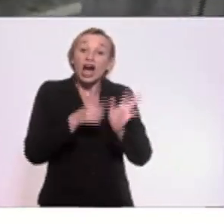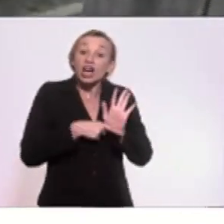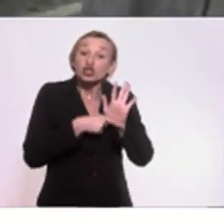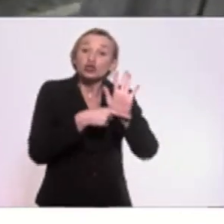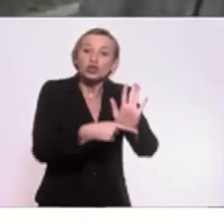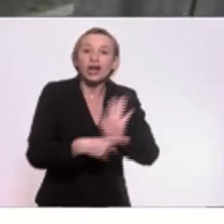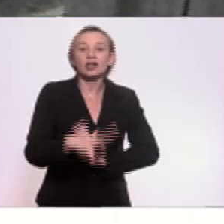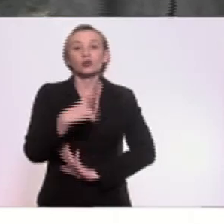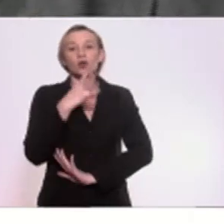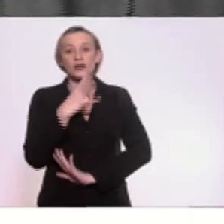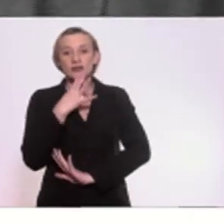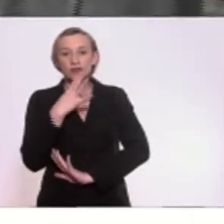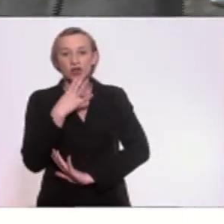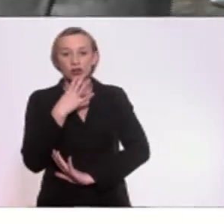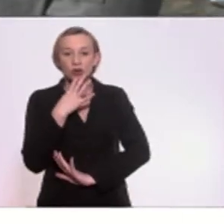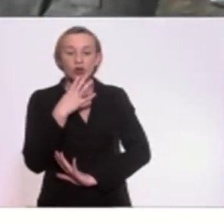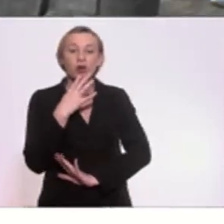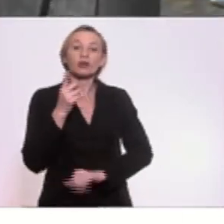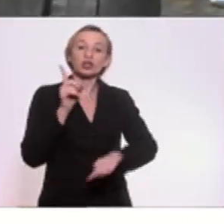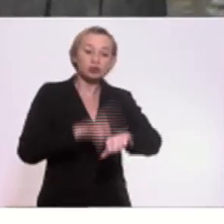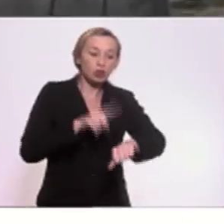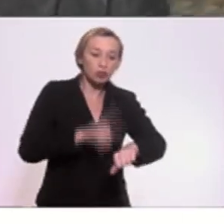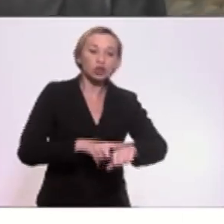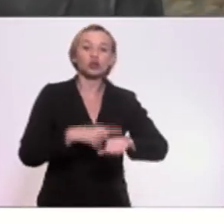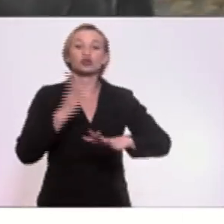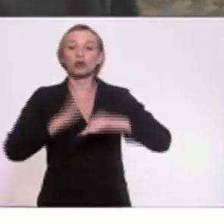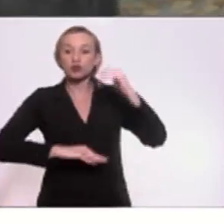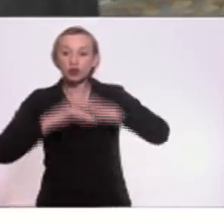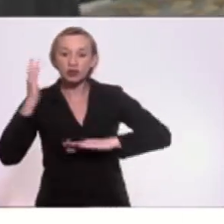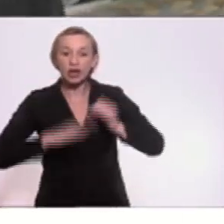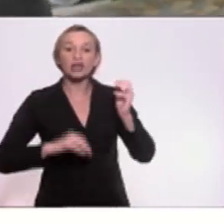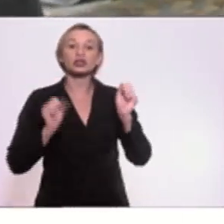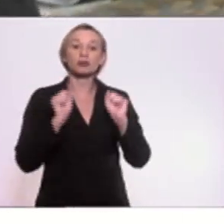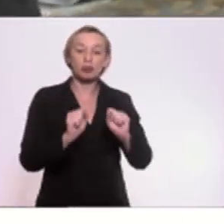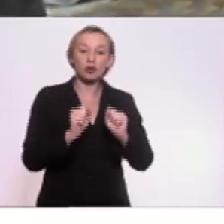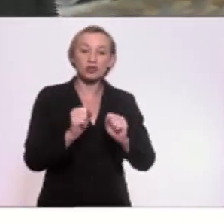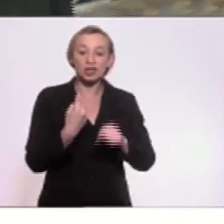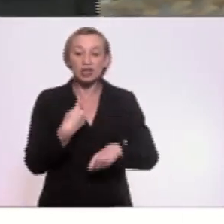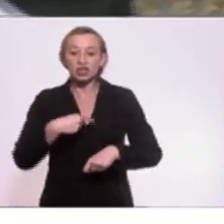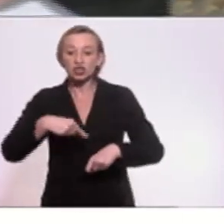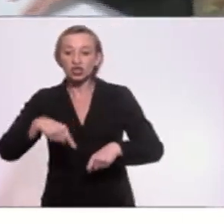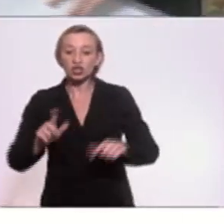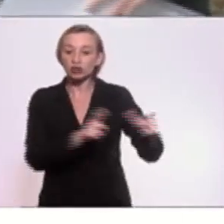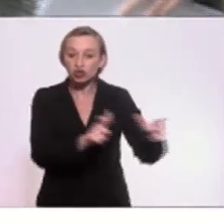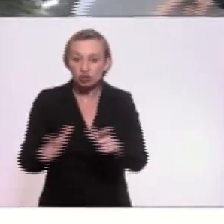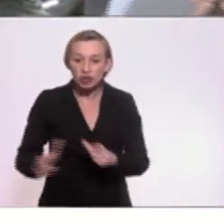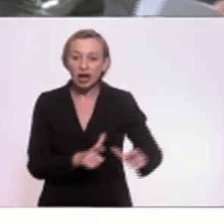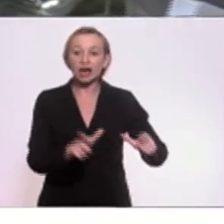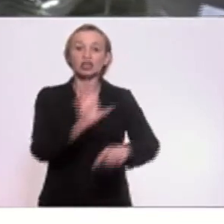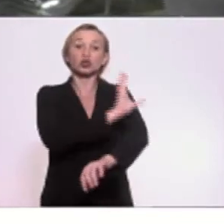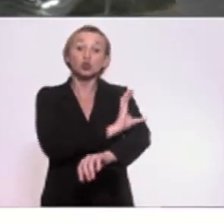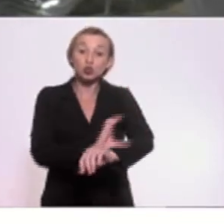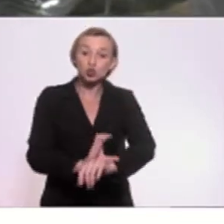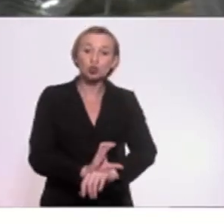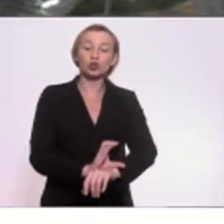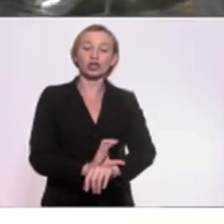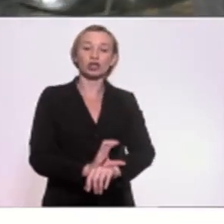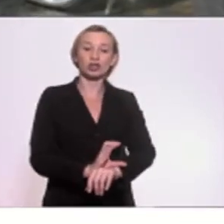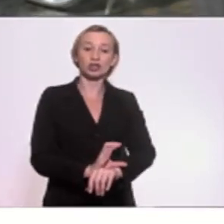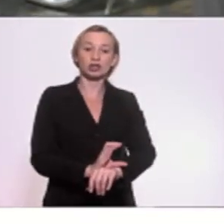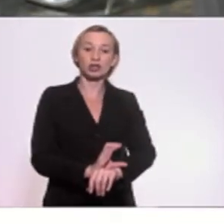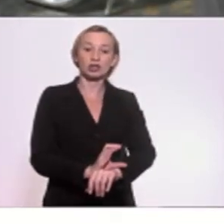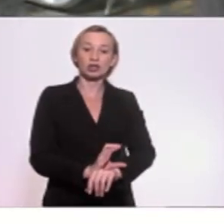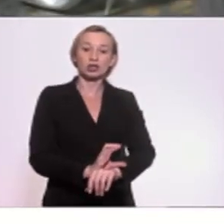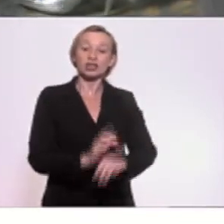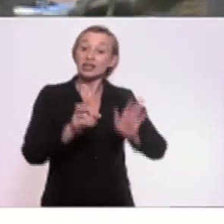do momento que os profissionais possam ter a condição de estarem presentes nos locais onde a cultura está